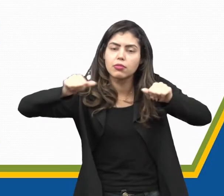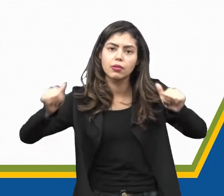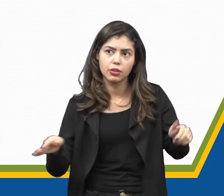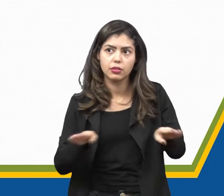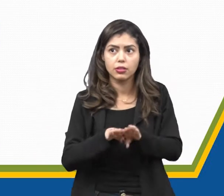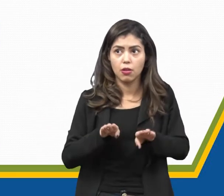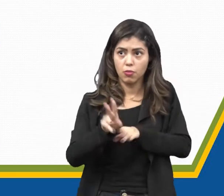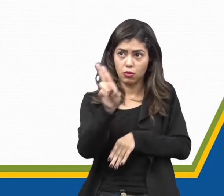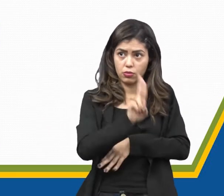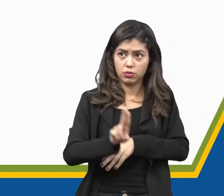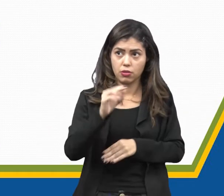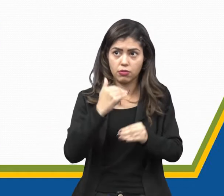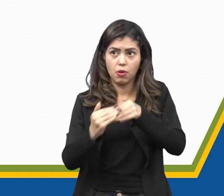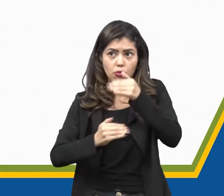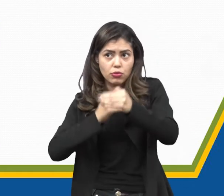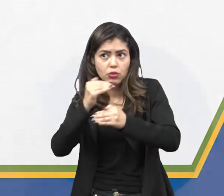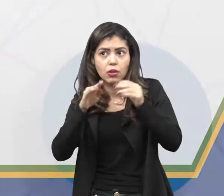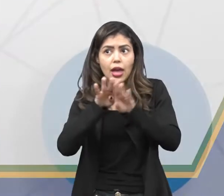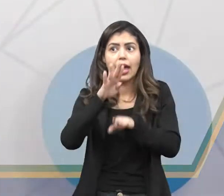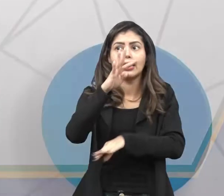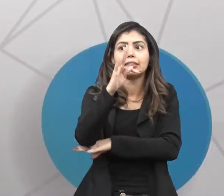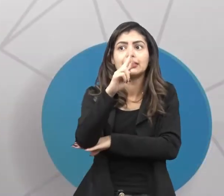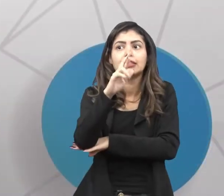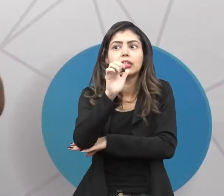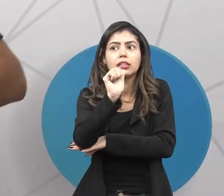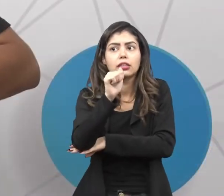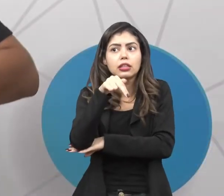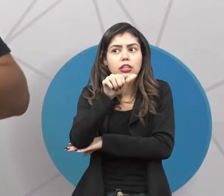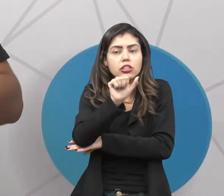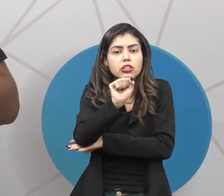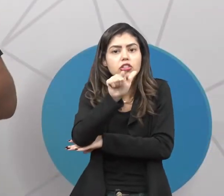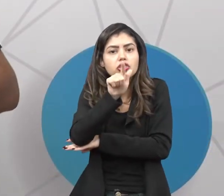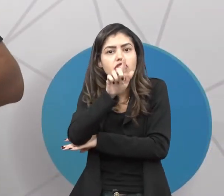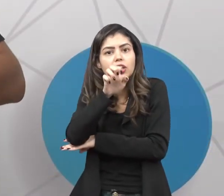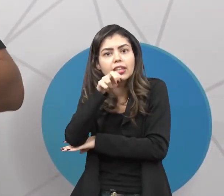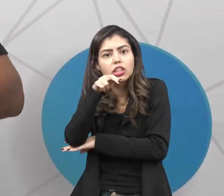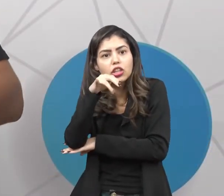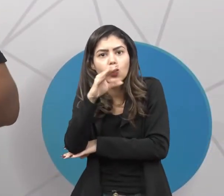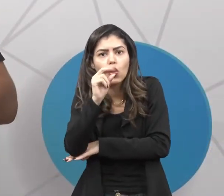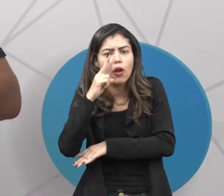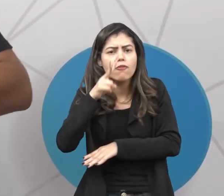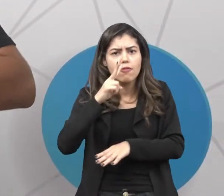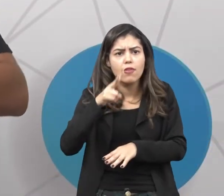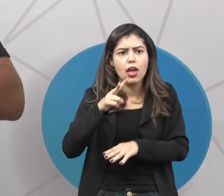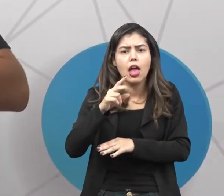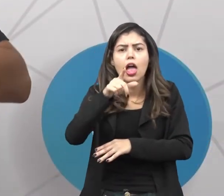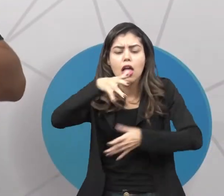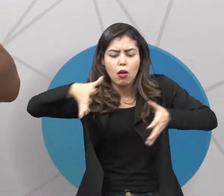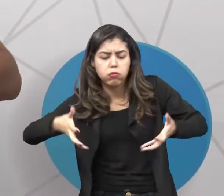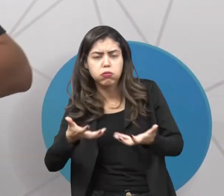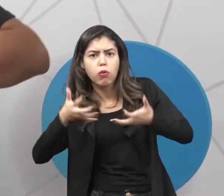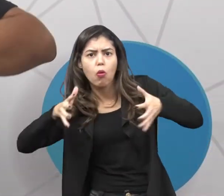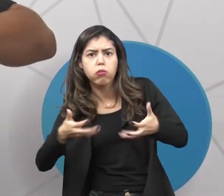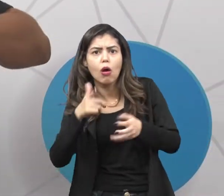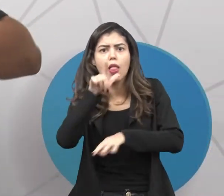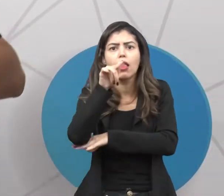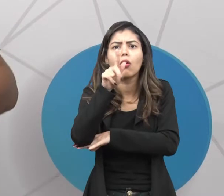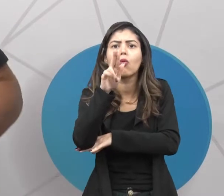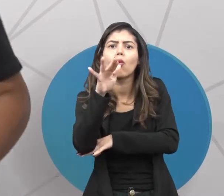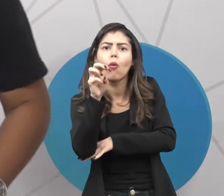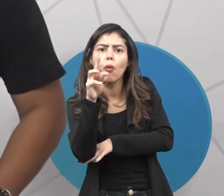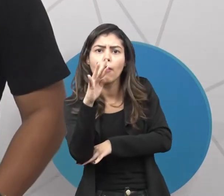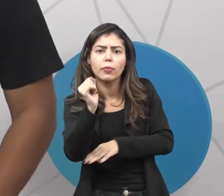utilizada. Pessoal, apresenta-se o termo transgênicos. Vocês vão ver legumes, frutas, tá, de tamanhos diferentes, bem